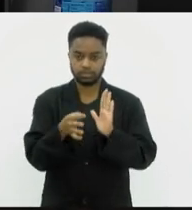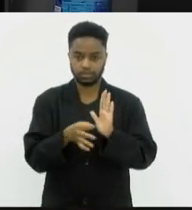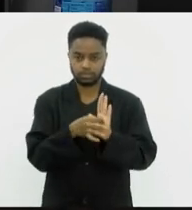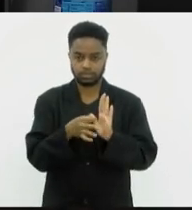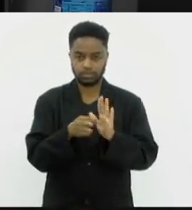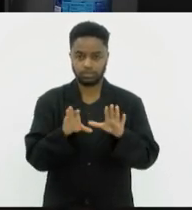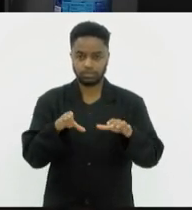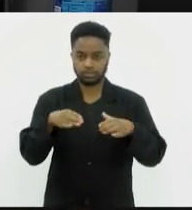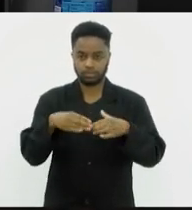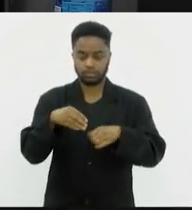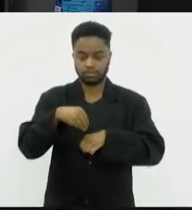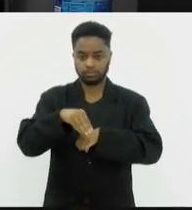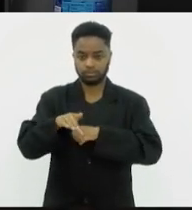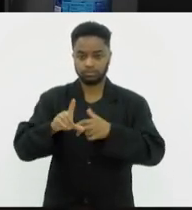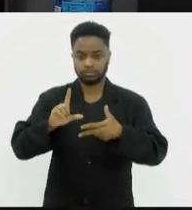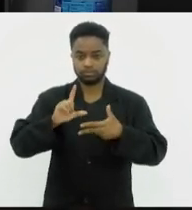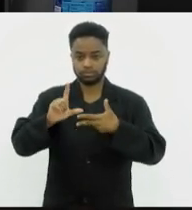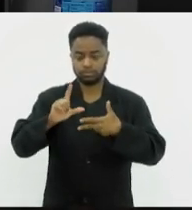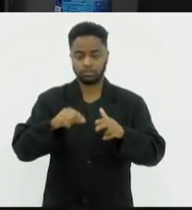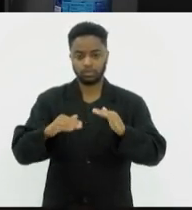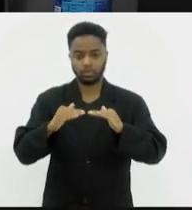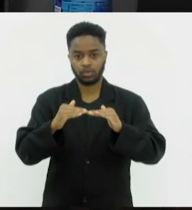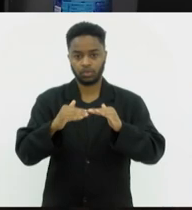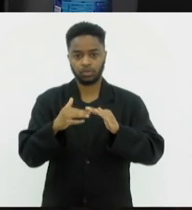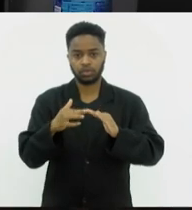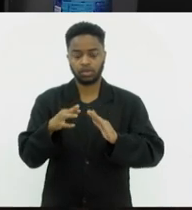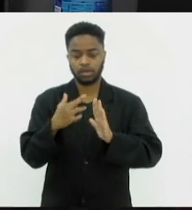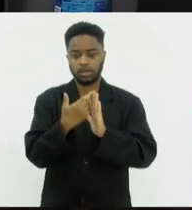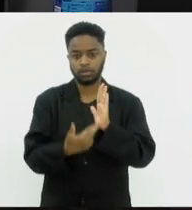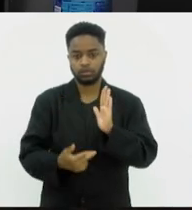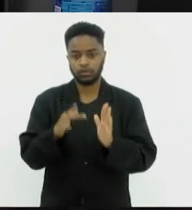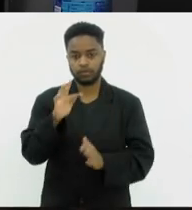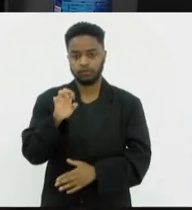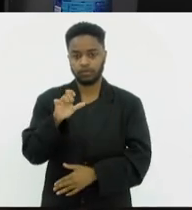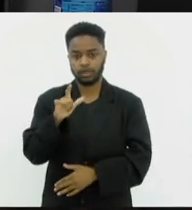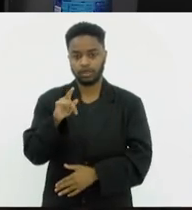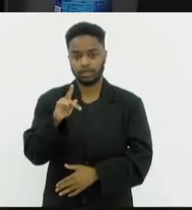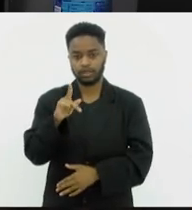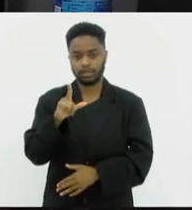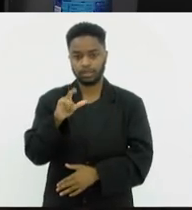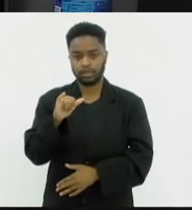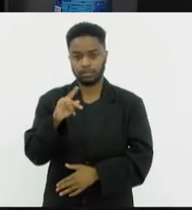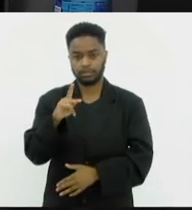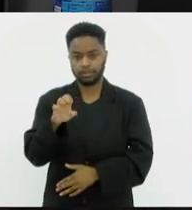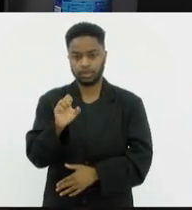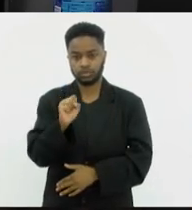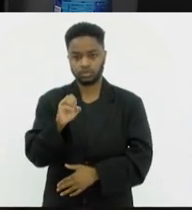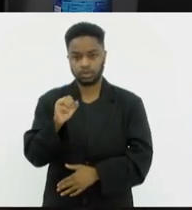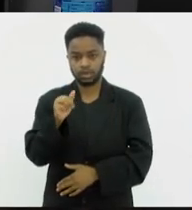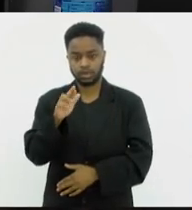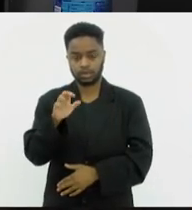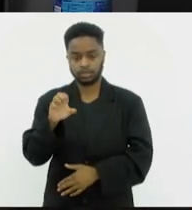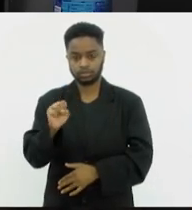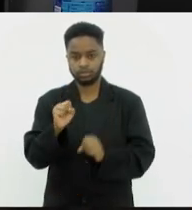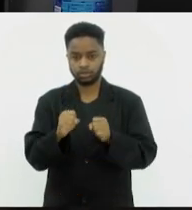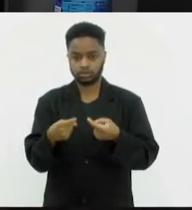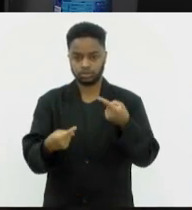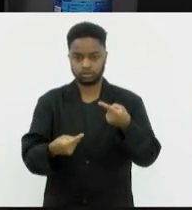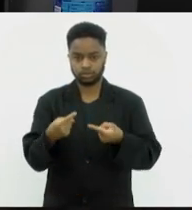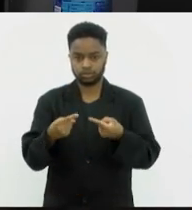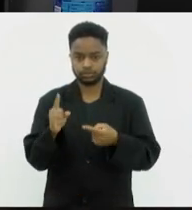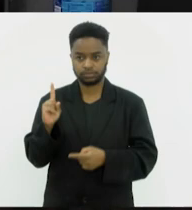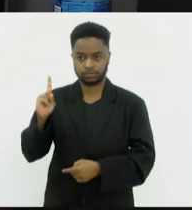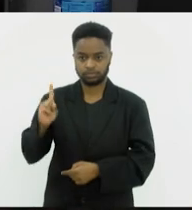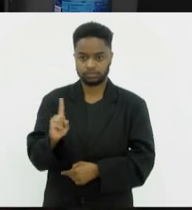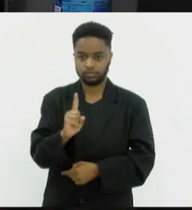parecer da Comissão de Indicação Legislativa favorável. Relator Felipe Soares. Em discussão. Para discutir, senhor